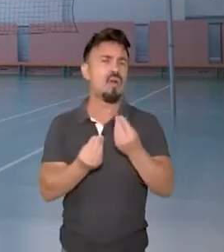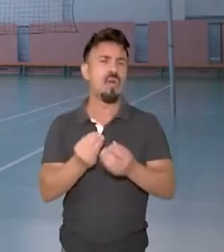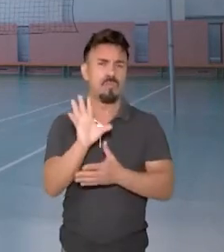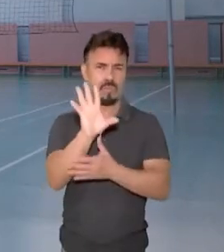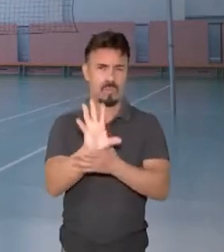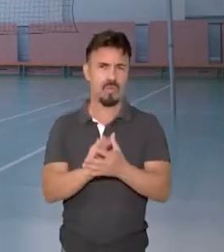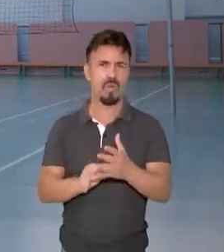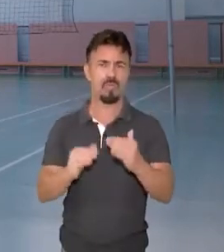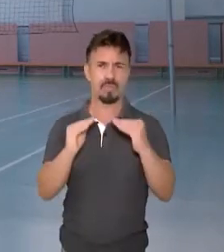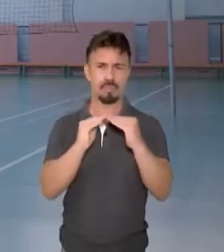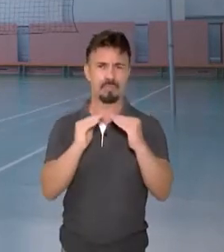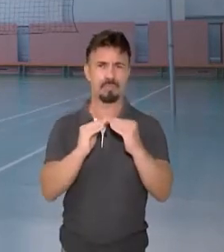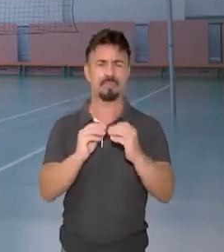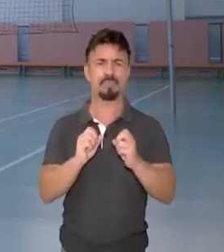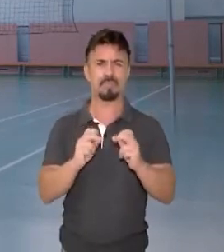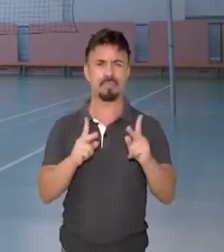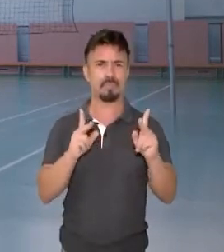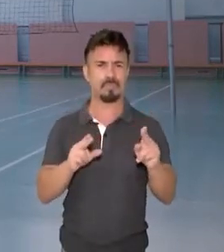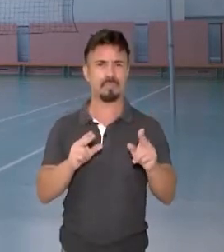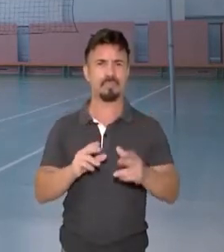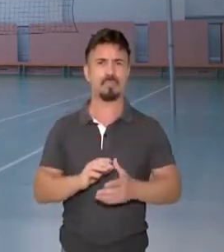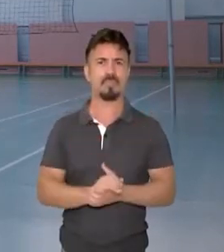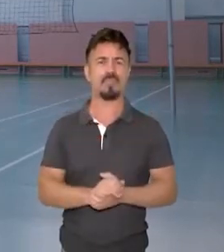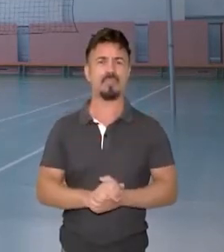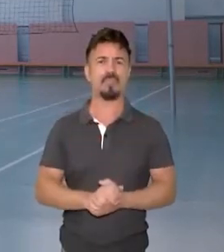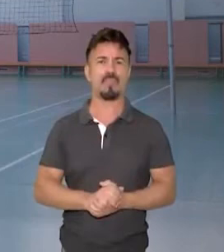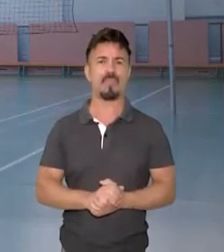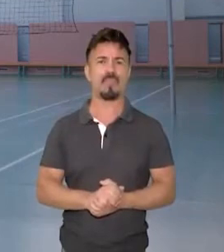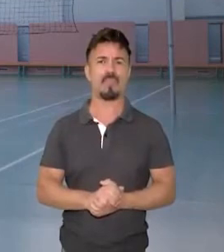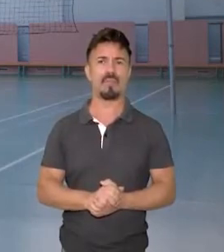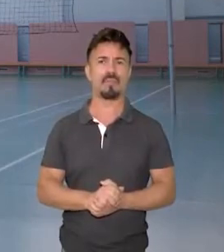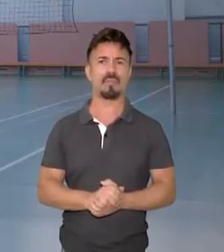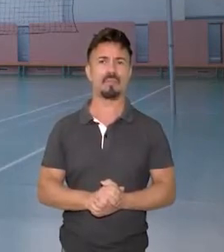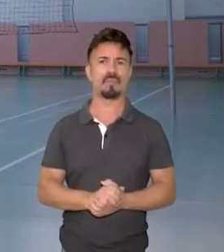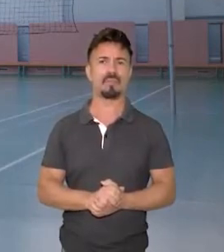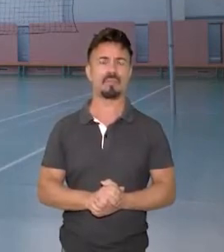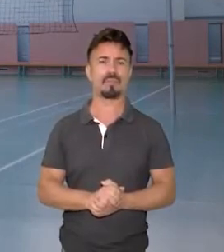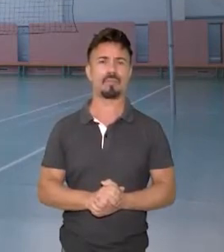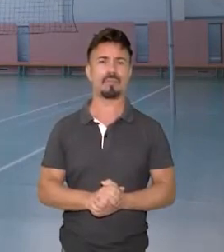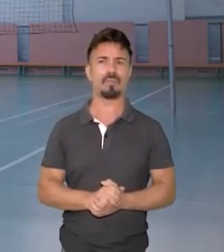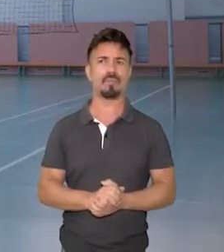para vocês possa fazer igual certo Bom vamos lá